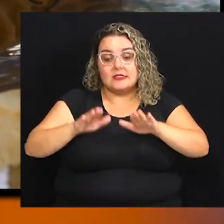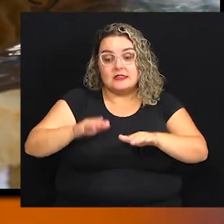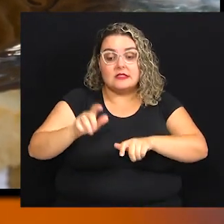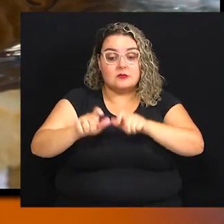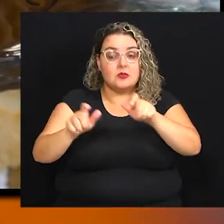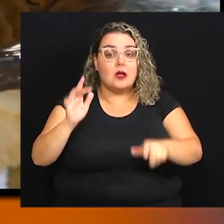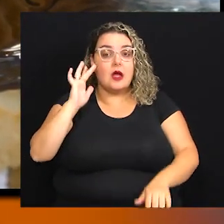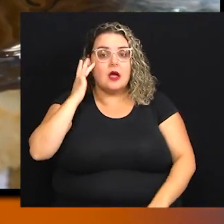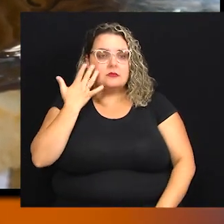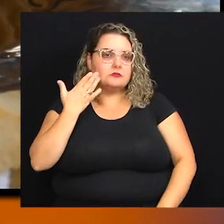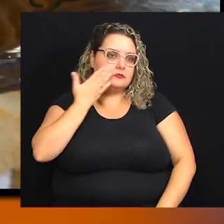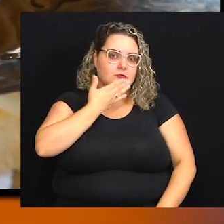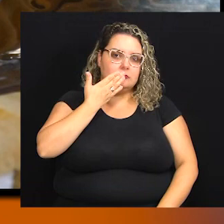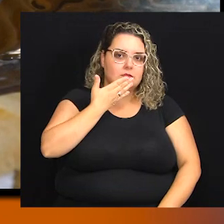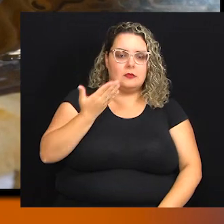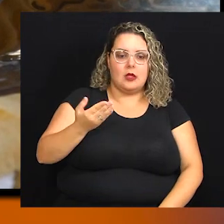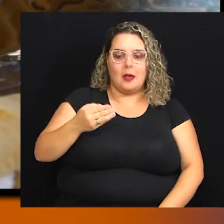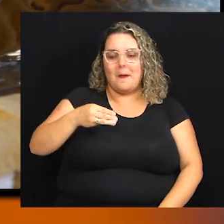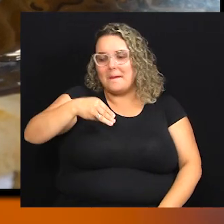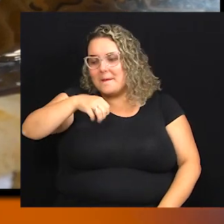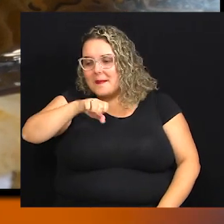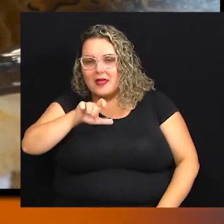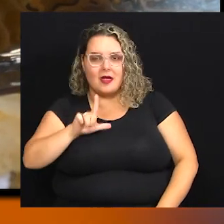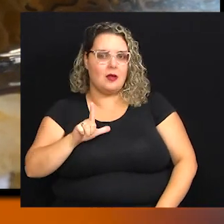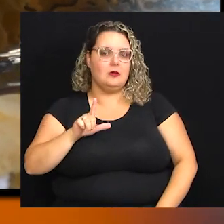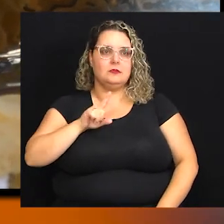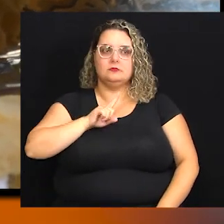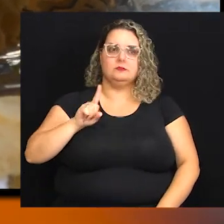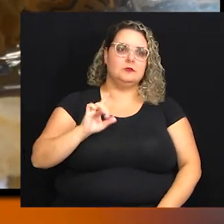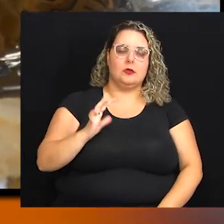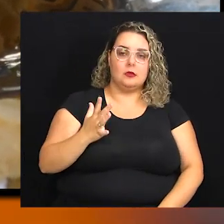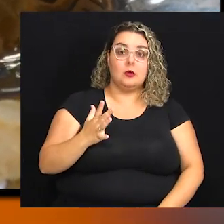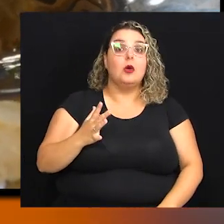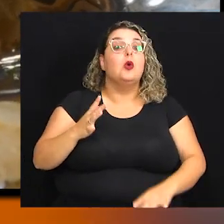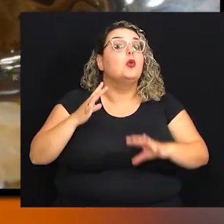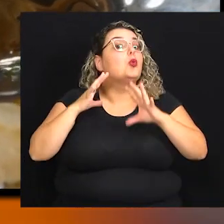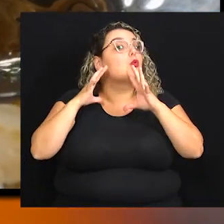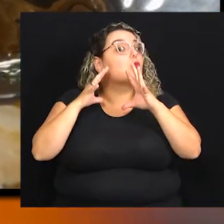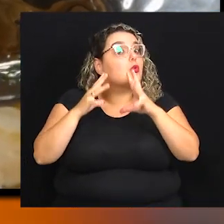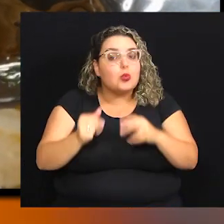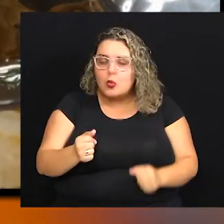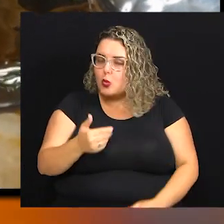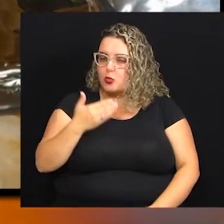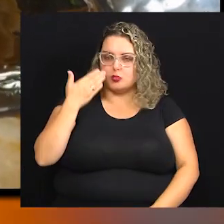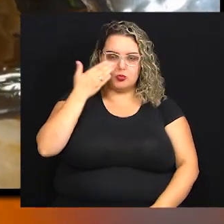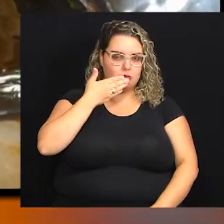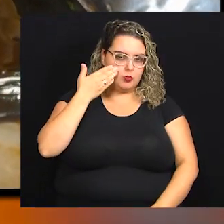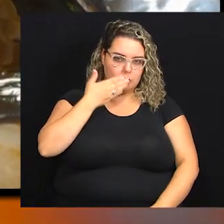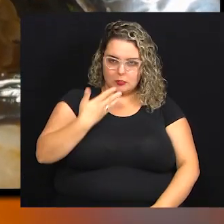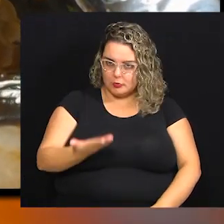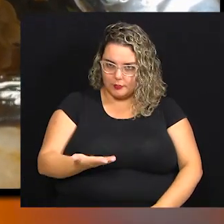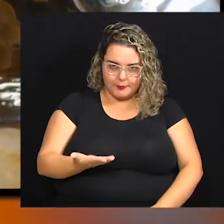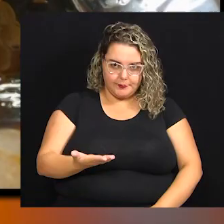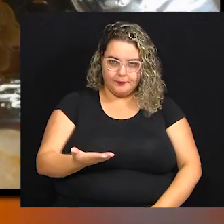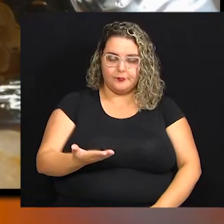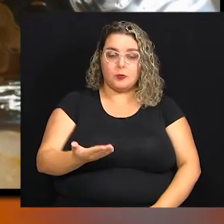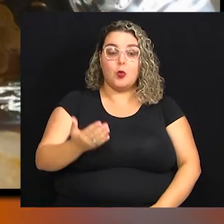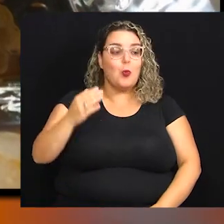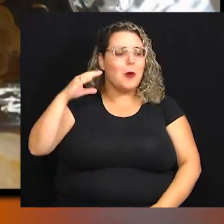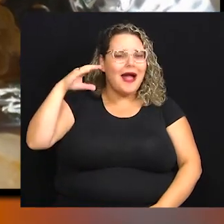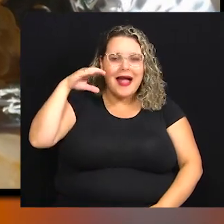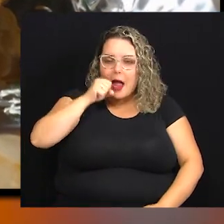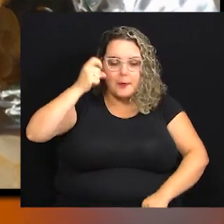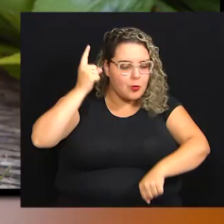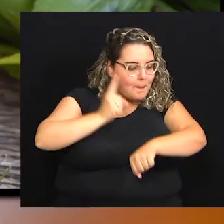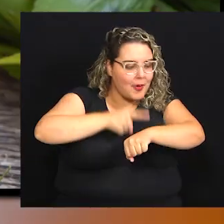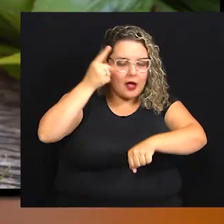vezes acham que o açúcar mel, essas coisas não causam. Todos os açúcares, a nível